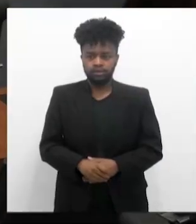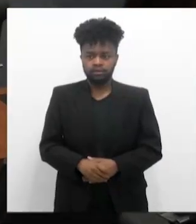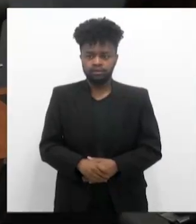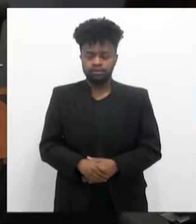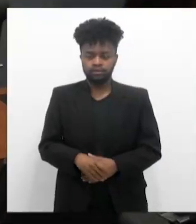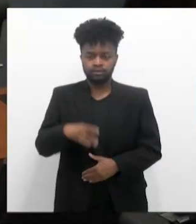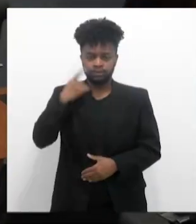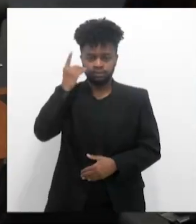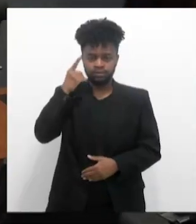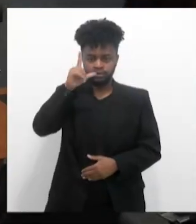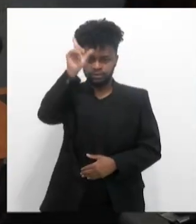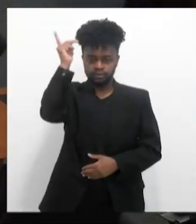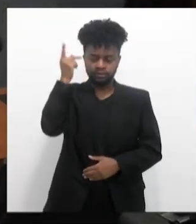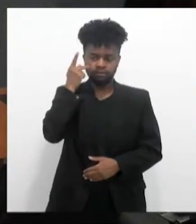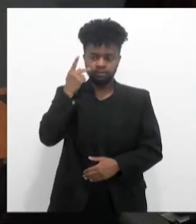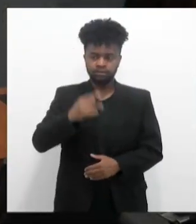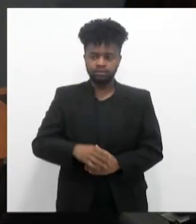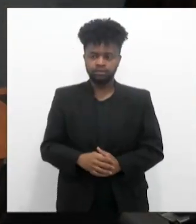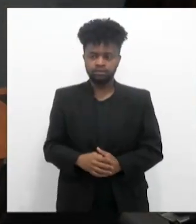Deputado Luiz Paulo.